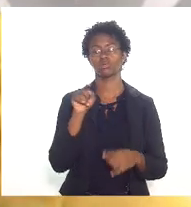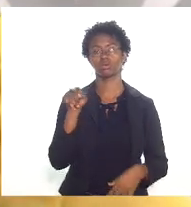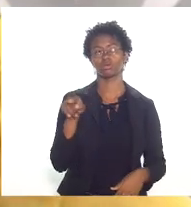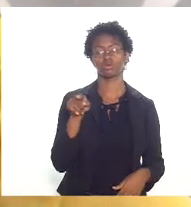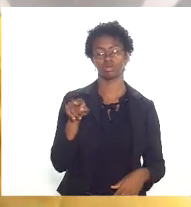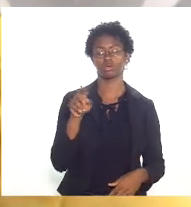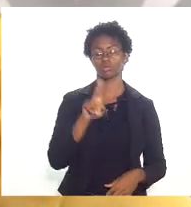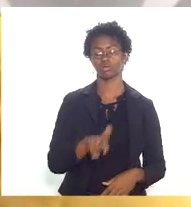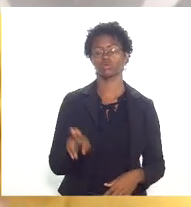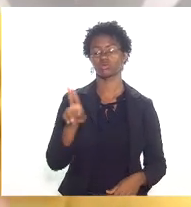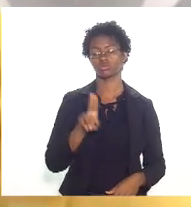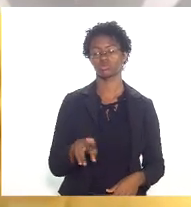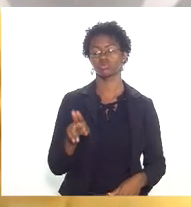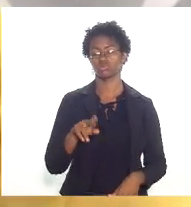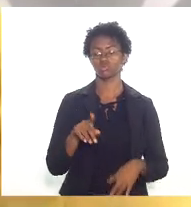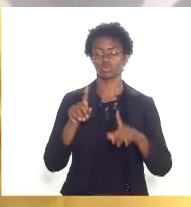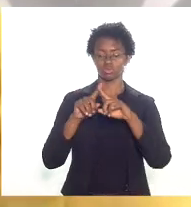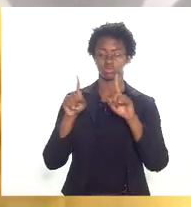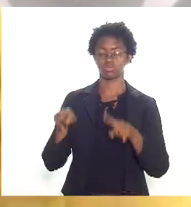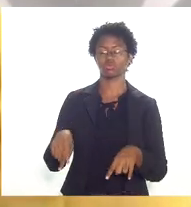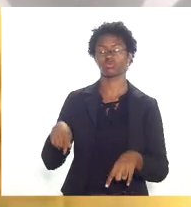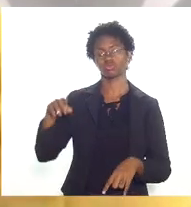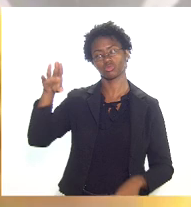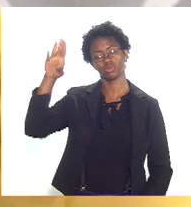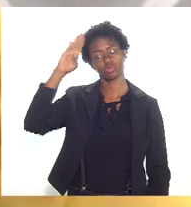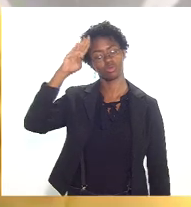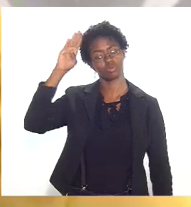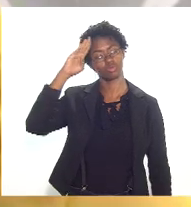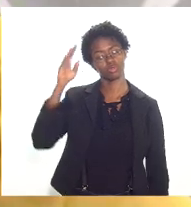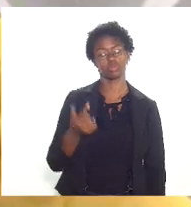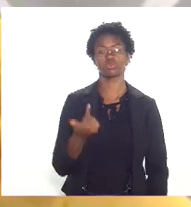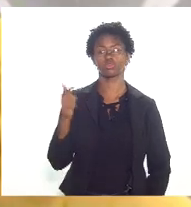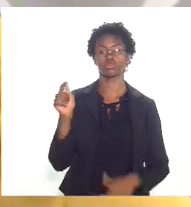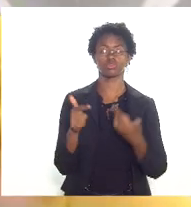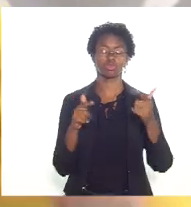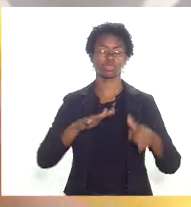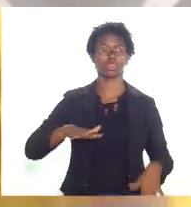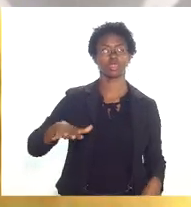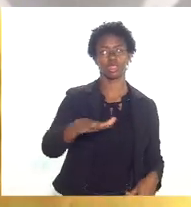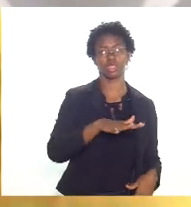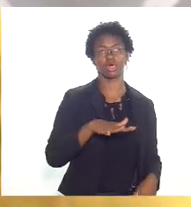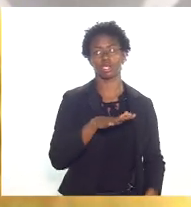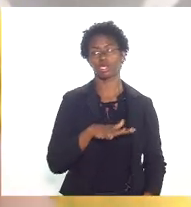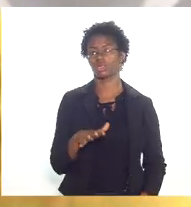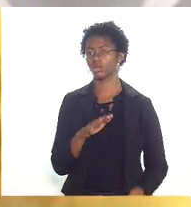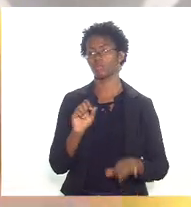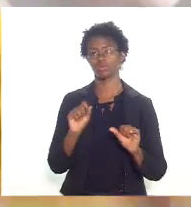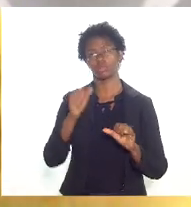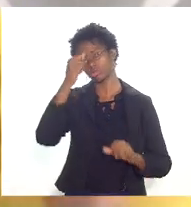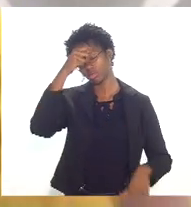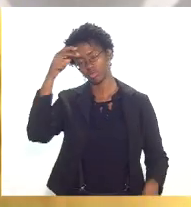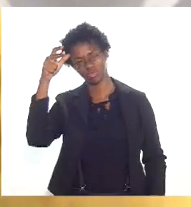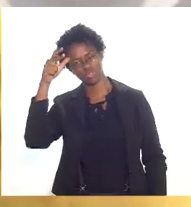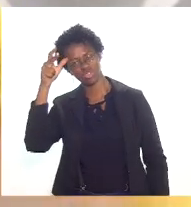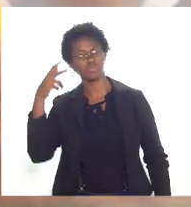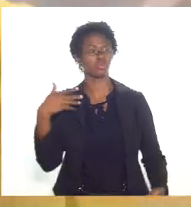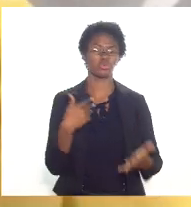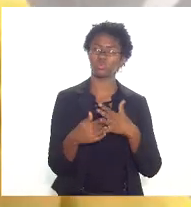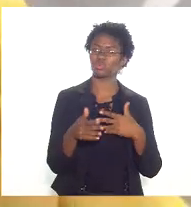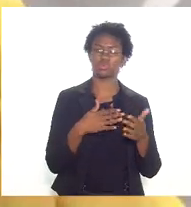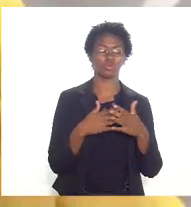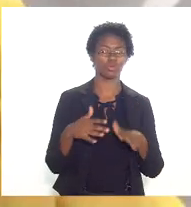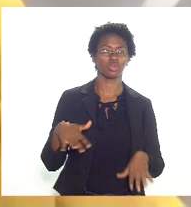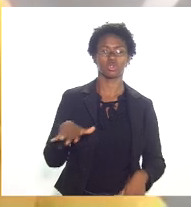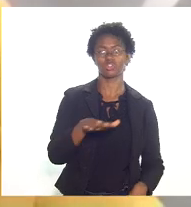para utilizar servidores militares em outras Águias em seja na prefeitura em outras águas